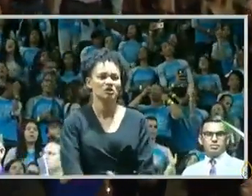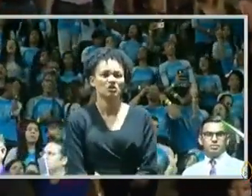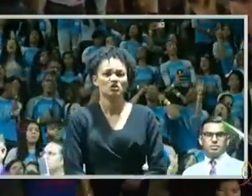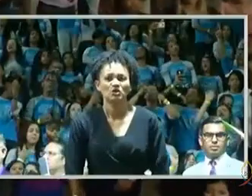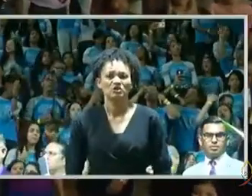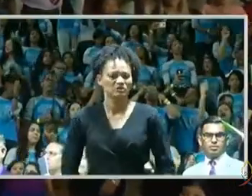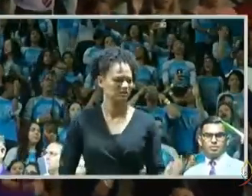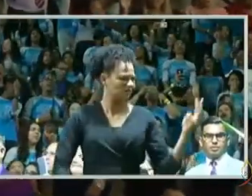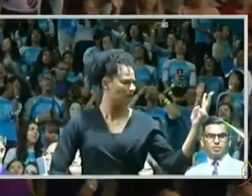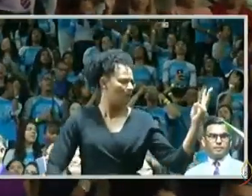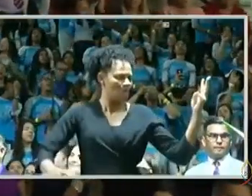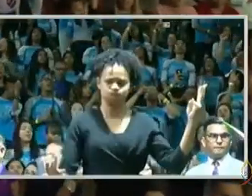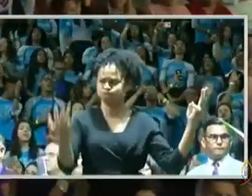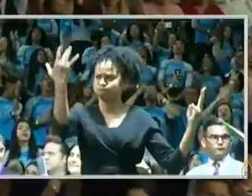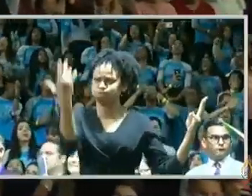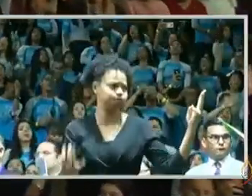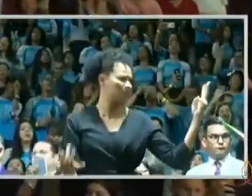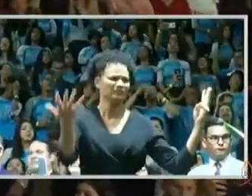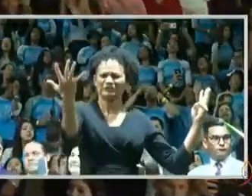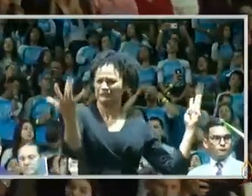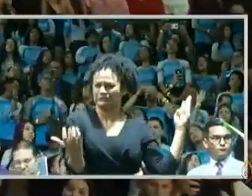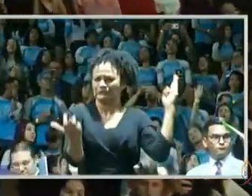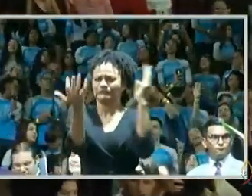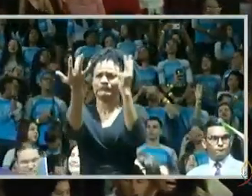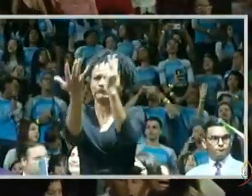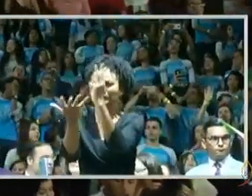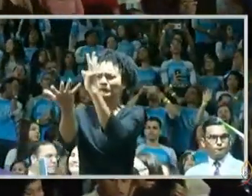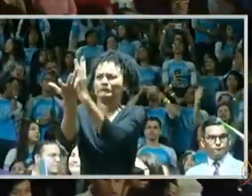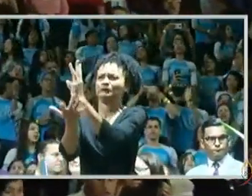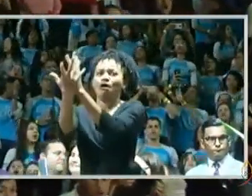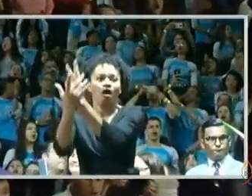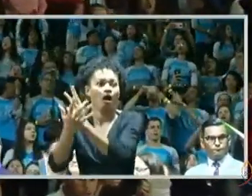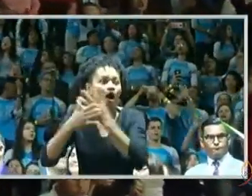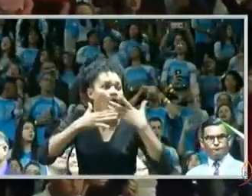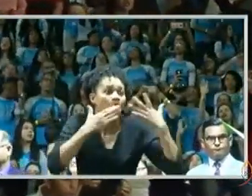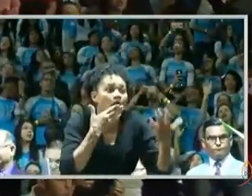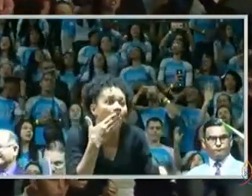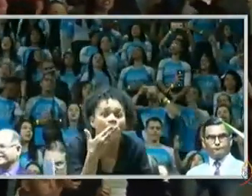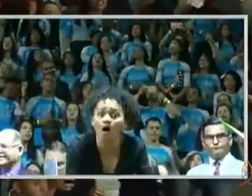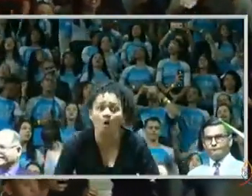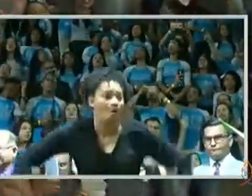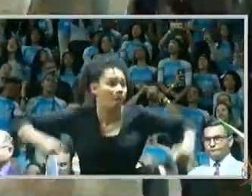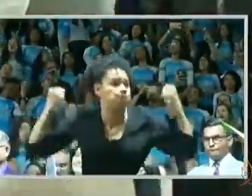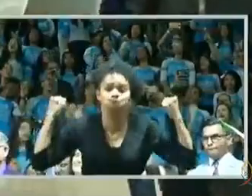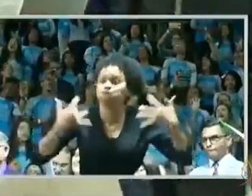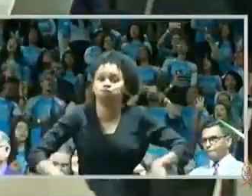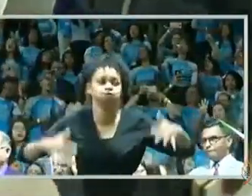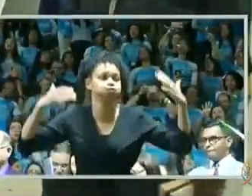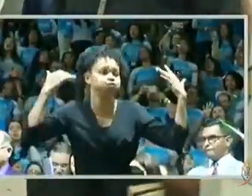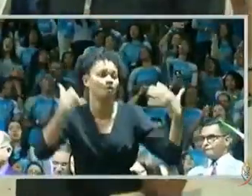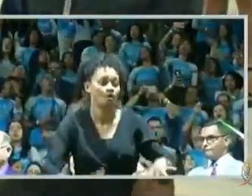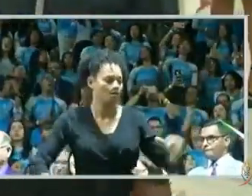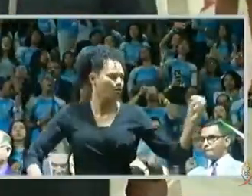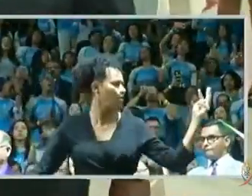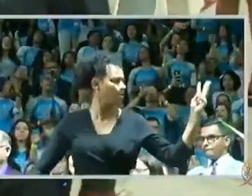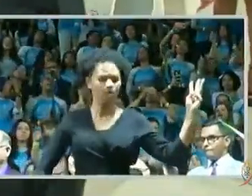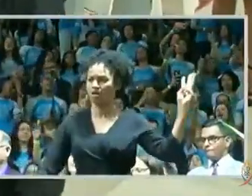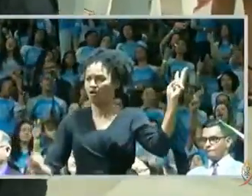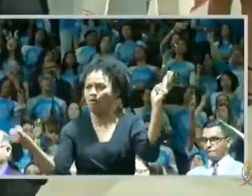E foram jogados na fornalha ardente. Mas aconteceu algo surpreendente: é que o quarto